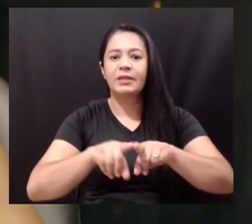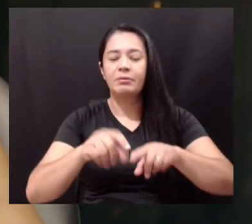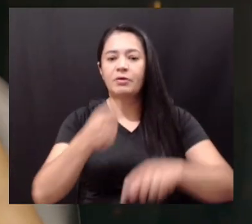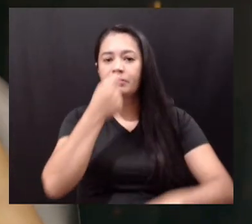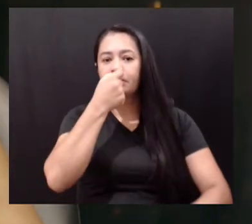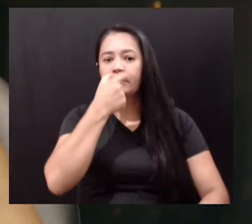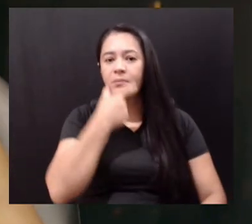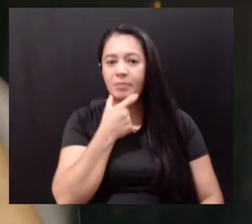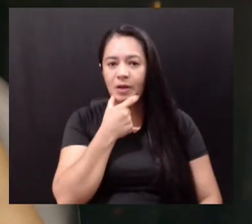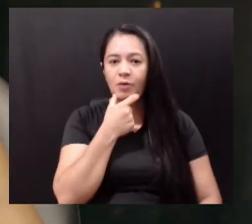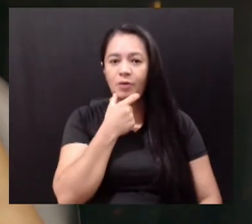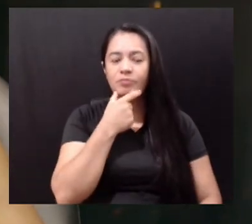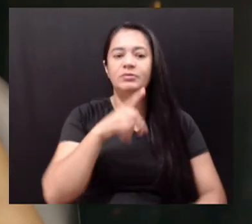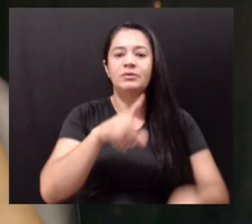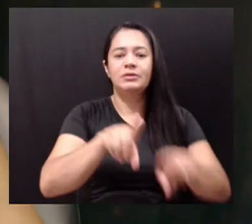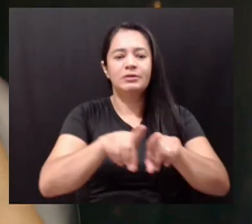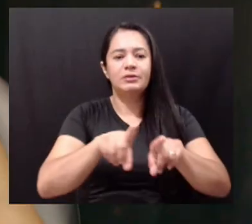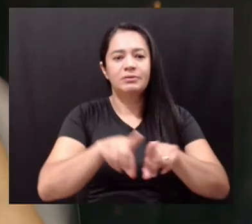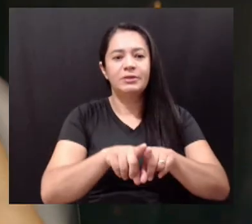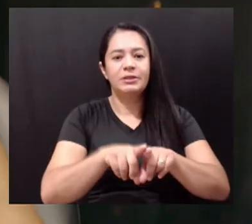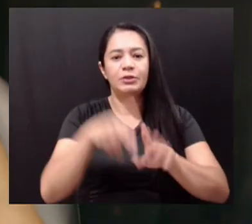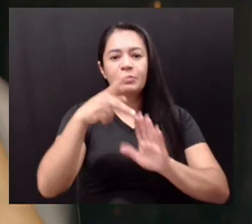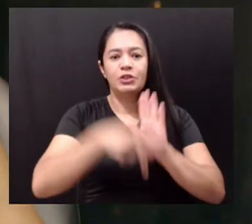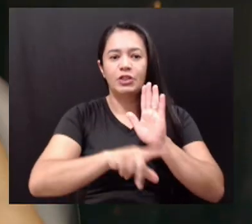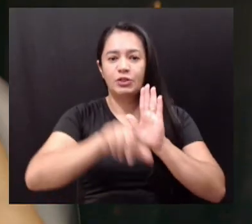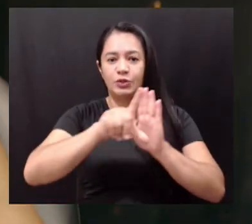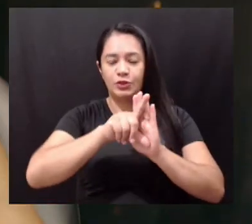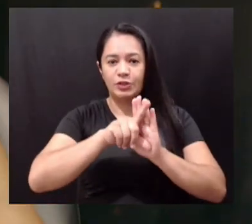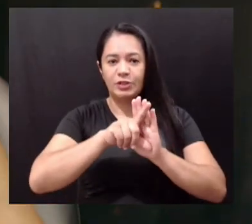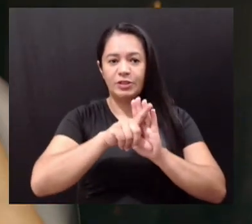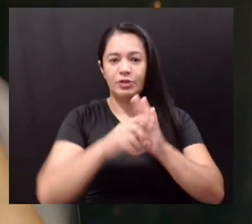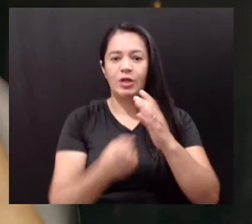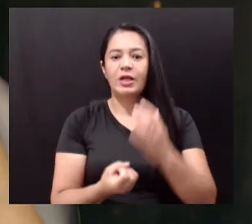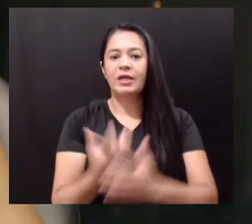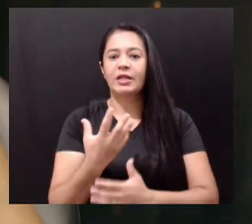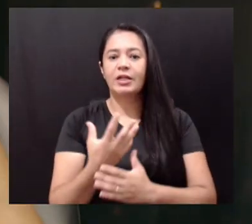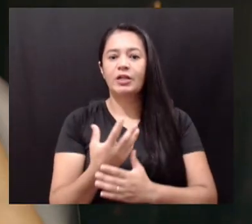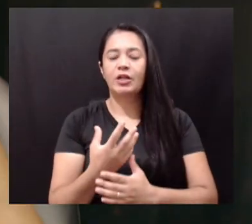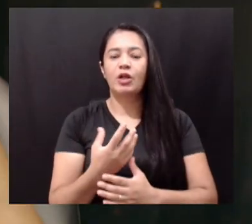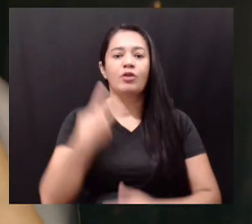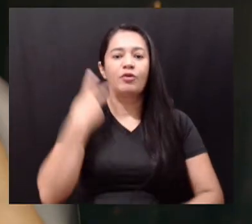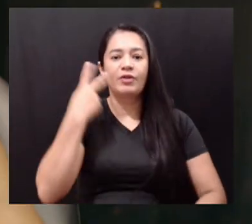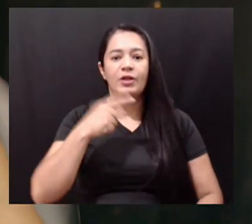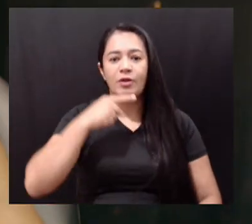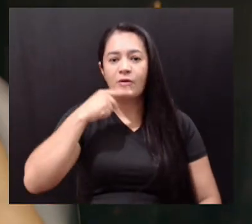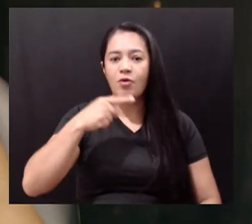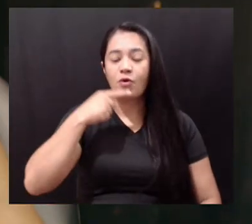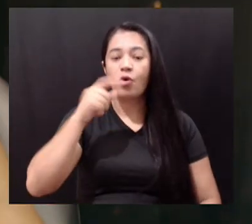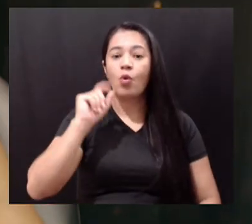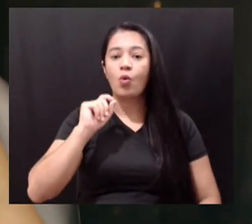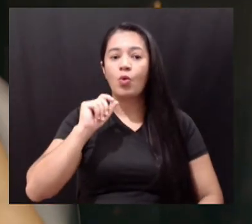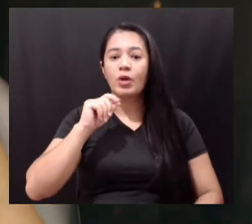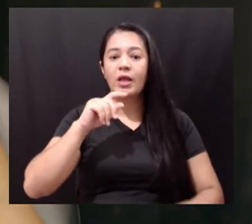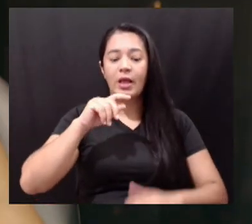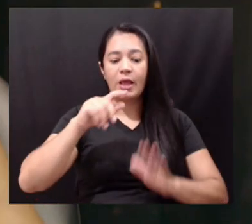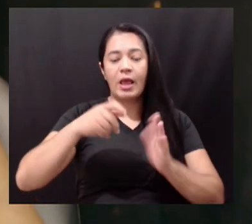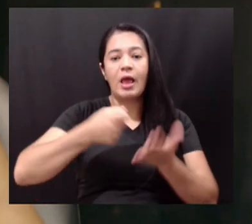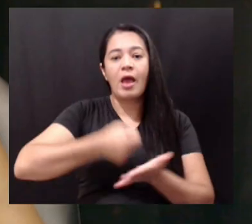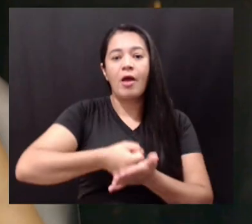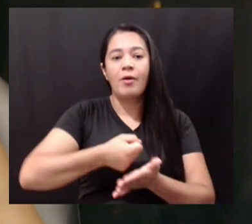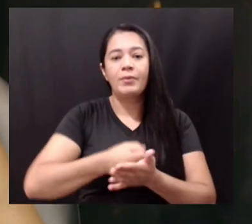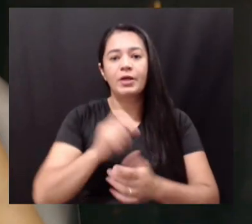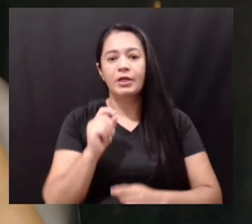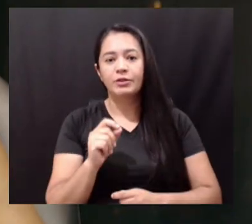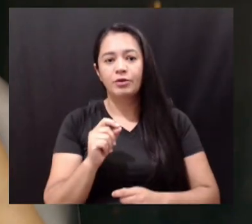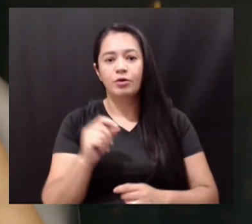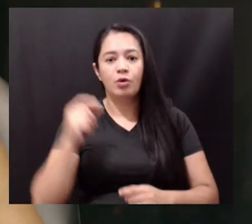de 2022, de autoria do vereador Eduardo Magoga, que torna obrigatória a implantação de sinais sonoros nos ônibus